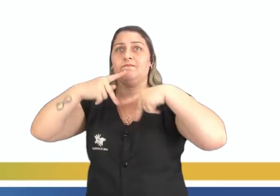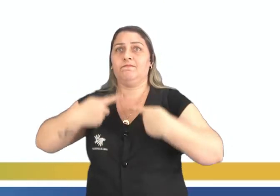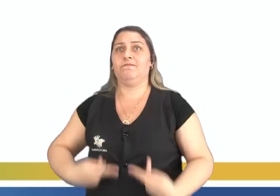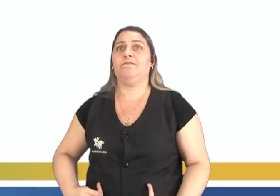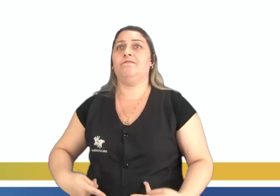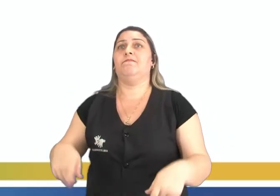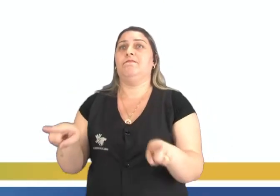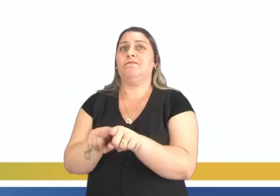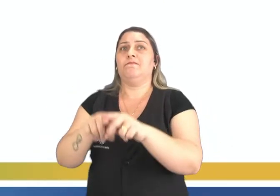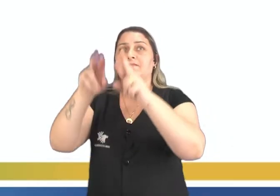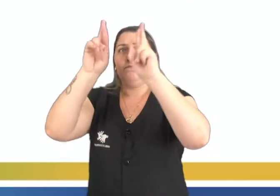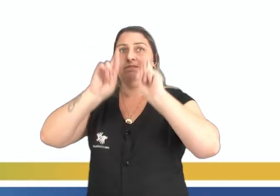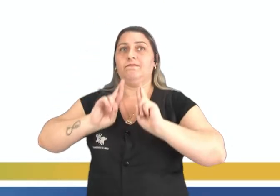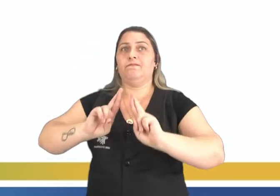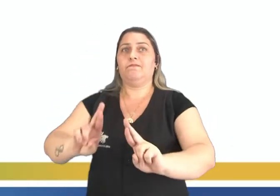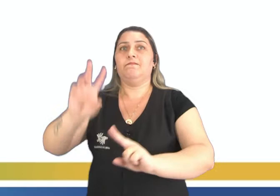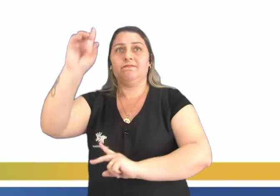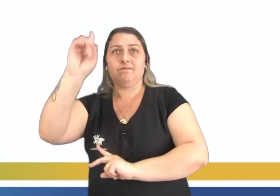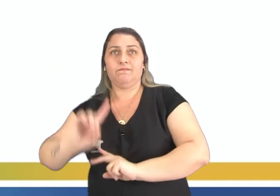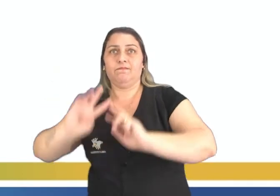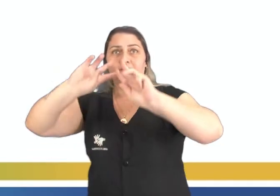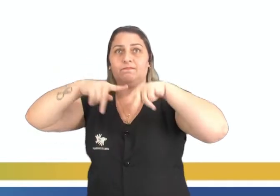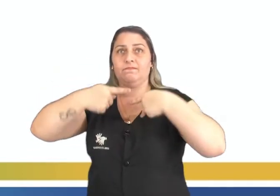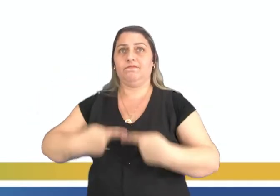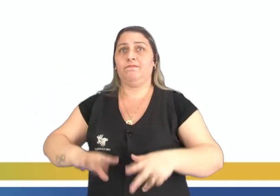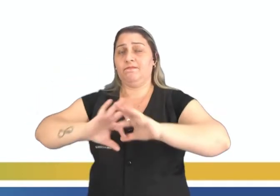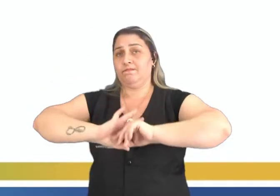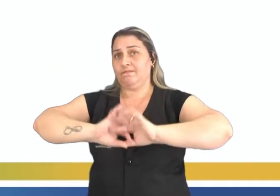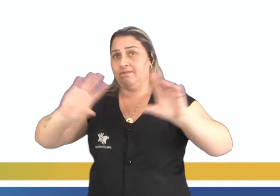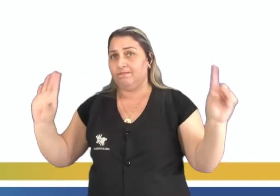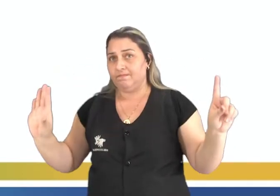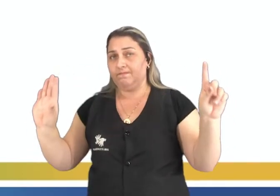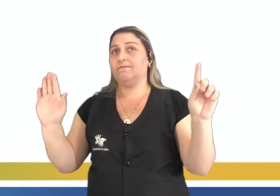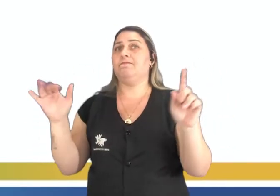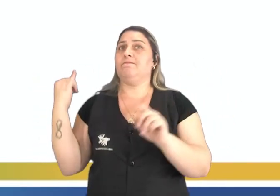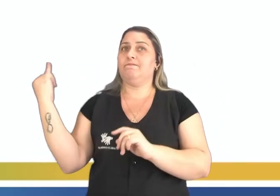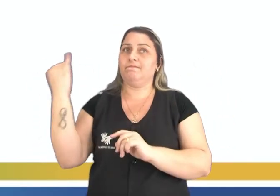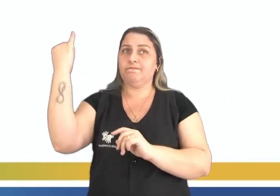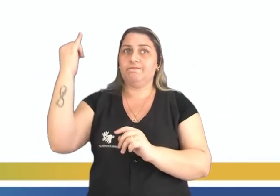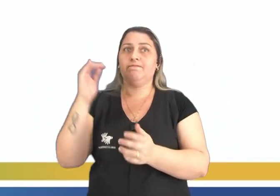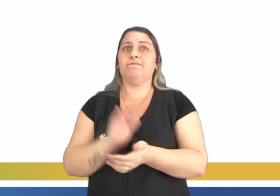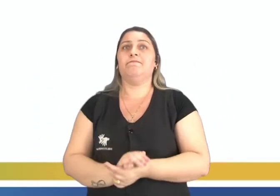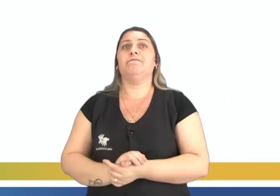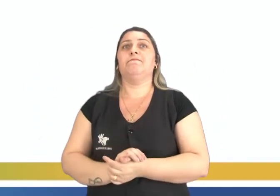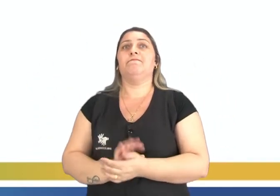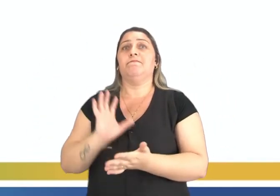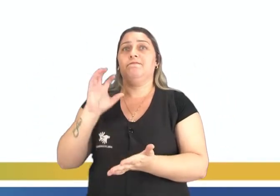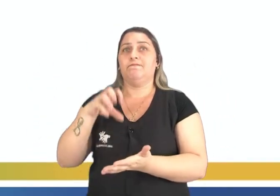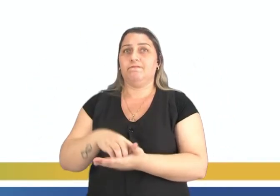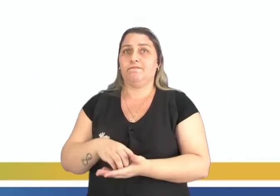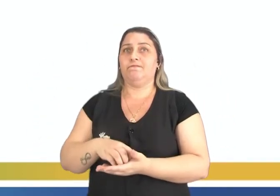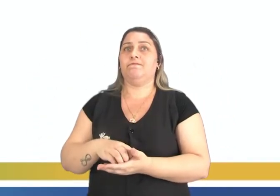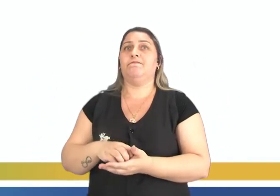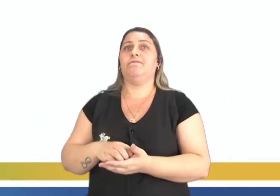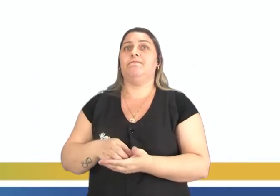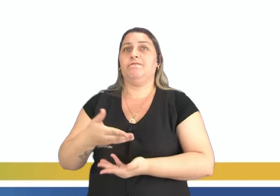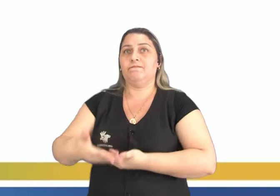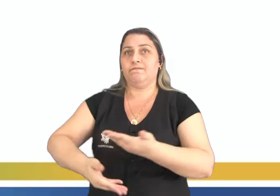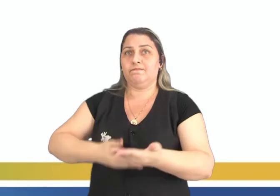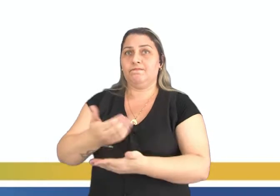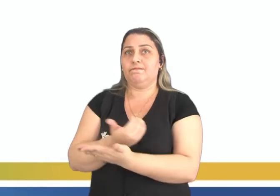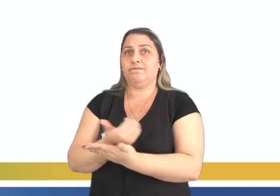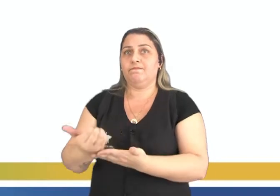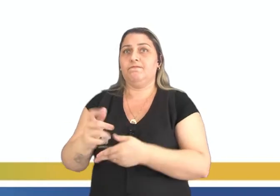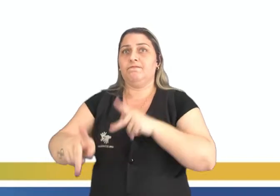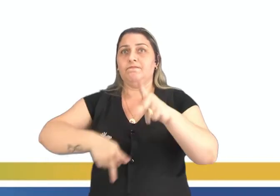e humanitário, promovendo o respeito aos direitos humanos e às liberdades fundamentais. Ser um centro destinado a harmonizar